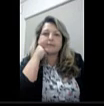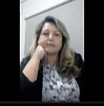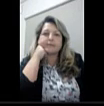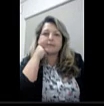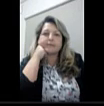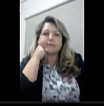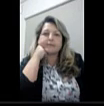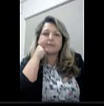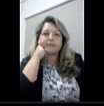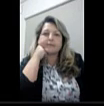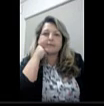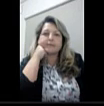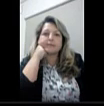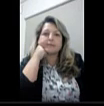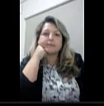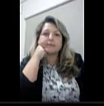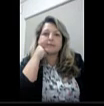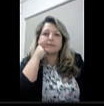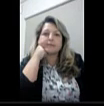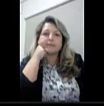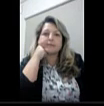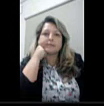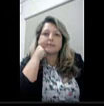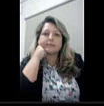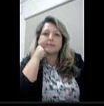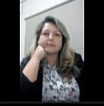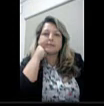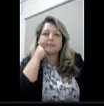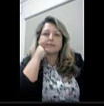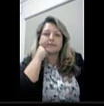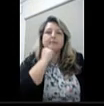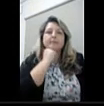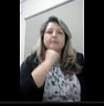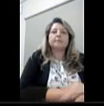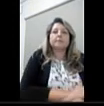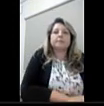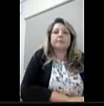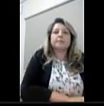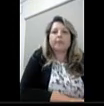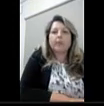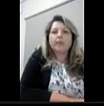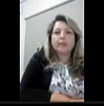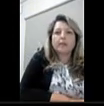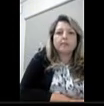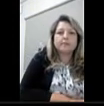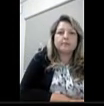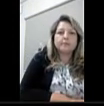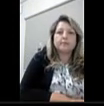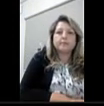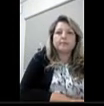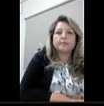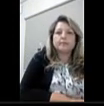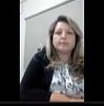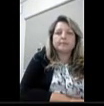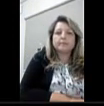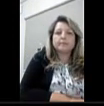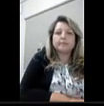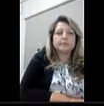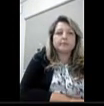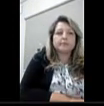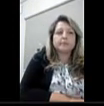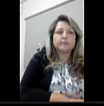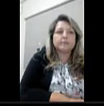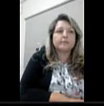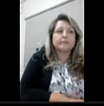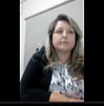rebaixadas em crianças que têm transtorno de aprendizagem. E de uma forma geral, essas crianças podem ser feitas, essas atividades podem ser feitas com todas as crianças,